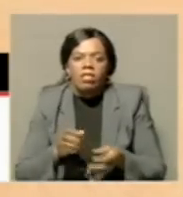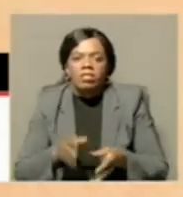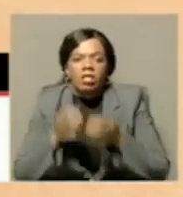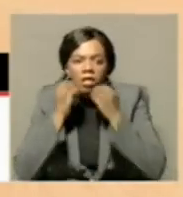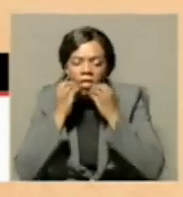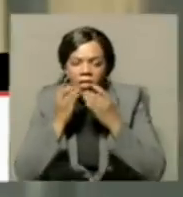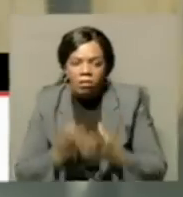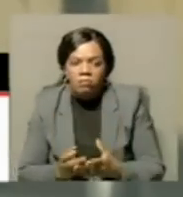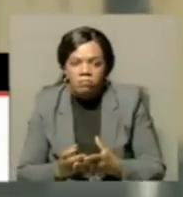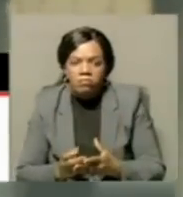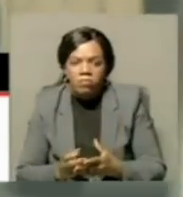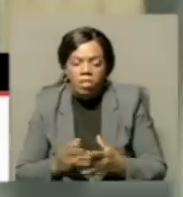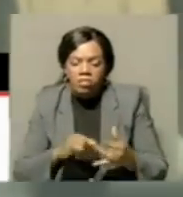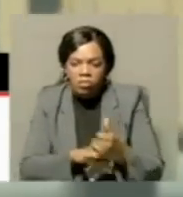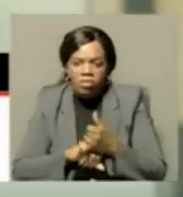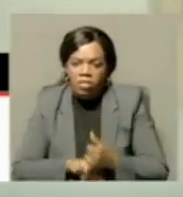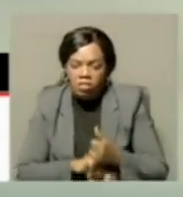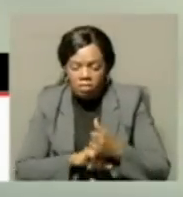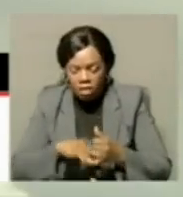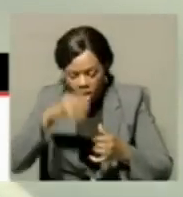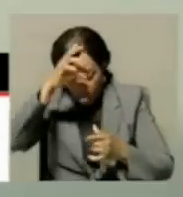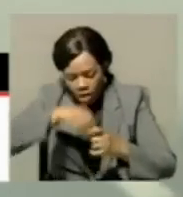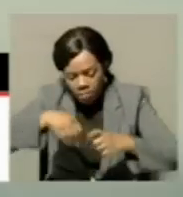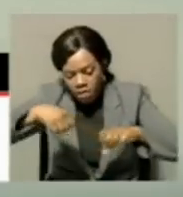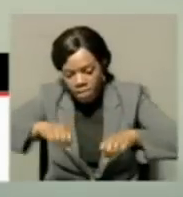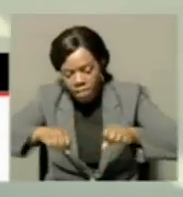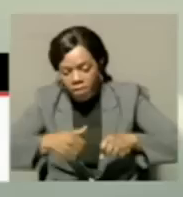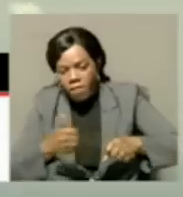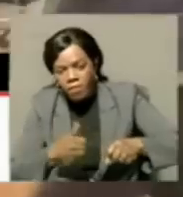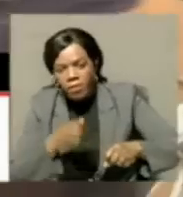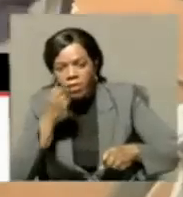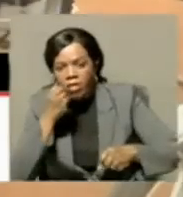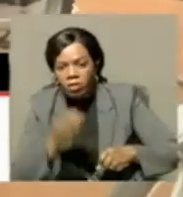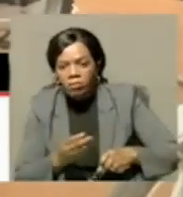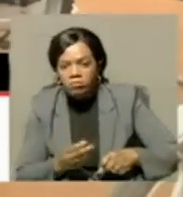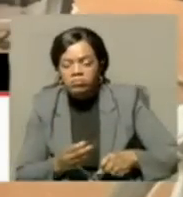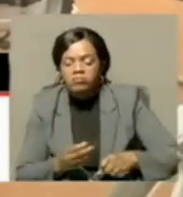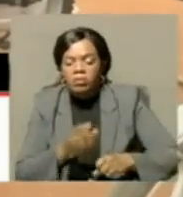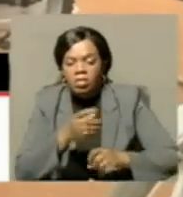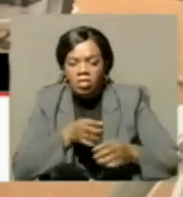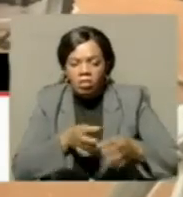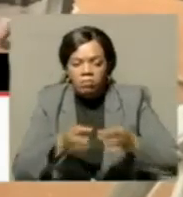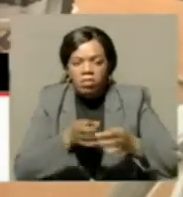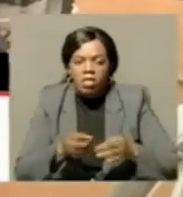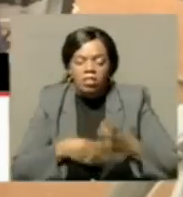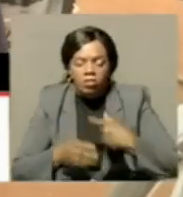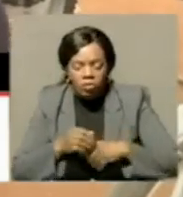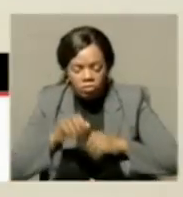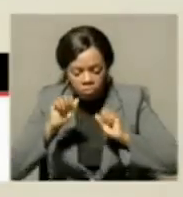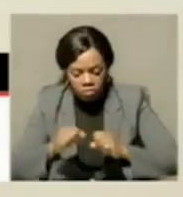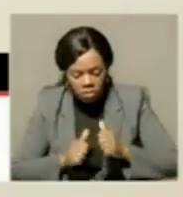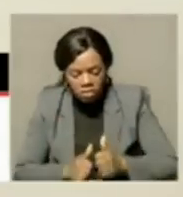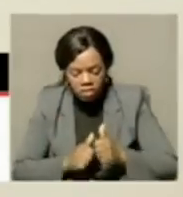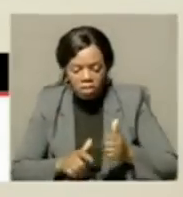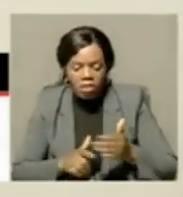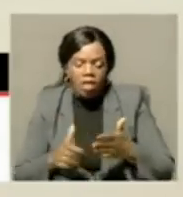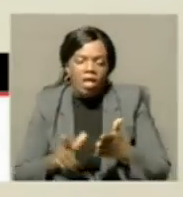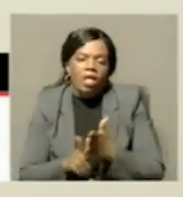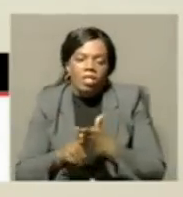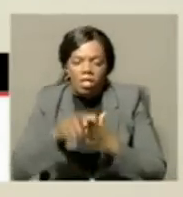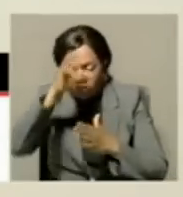a Amotrang garante que vai sensibilizar os associados a cumprirem as novas medidas anunciadas pelo